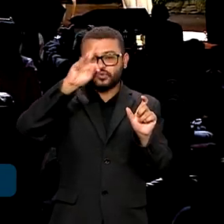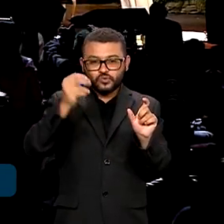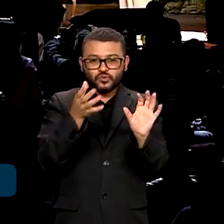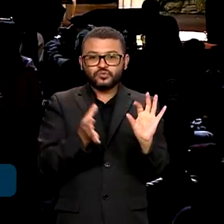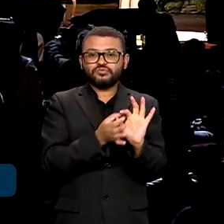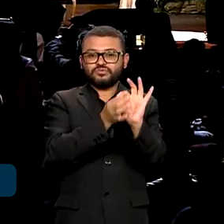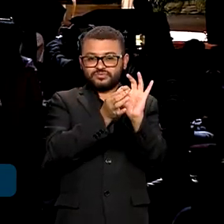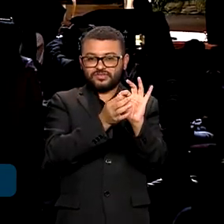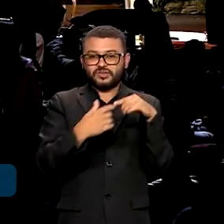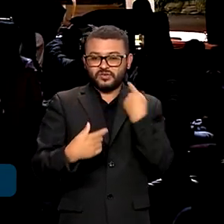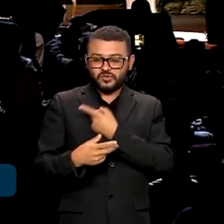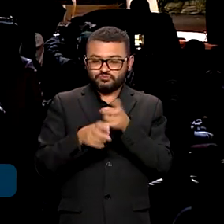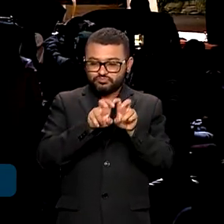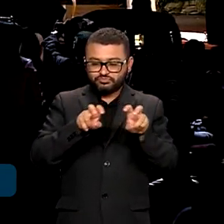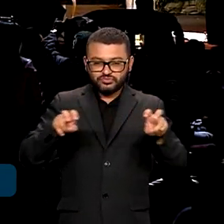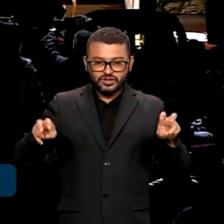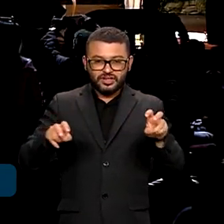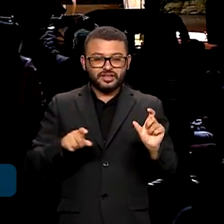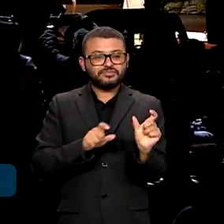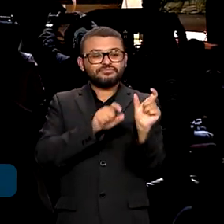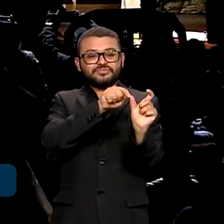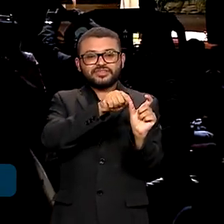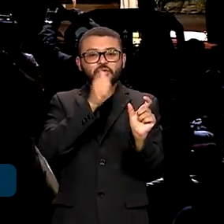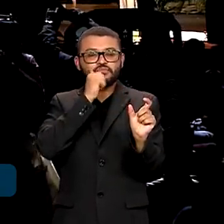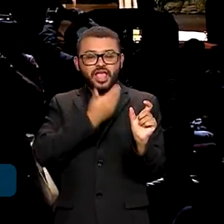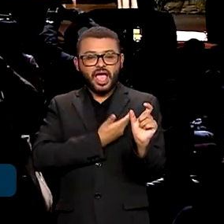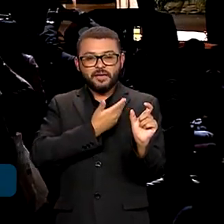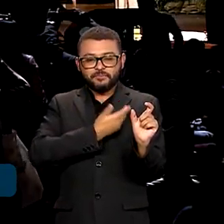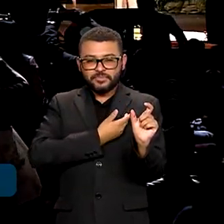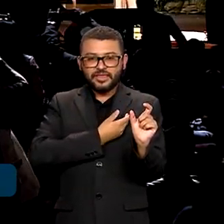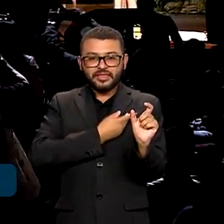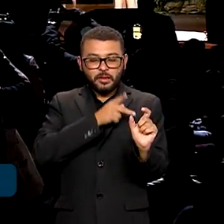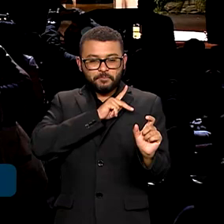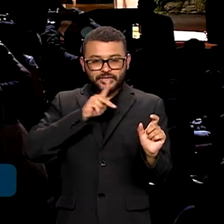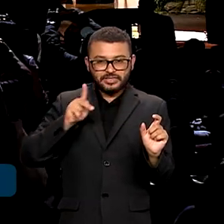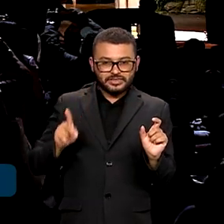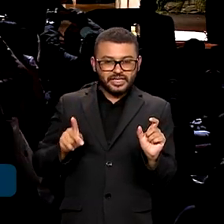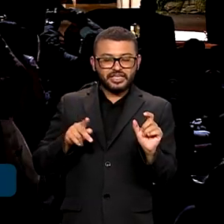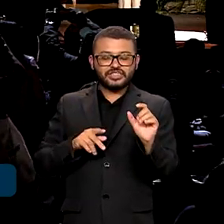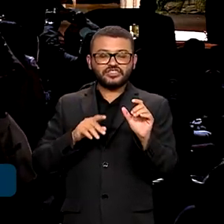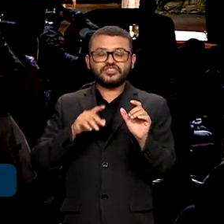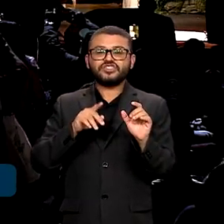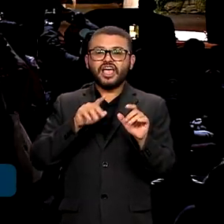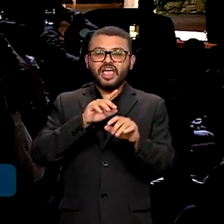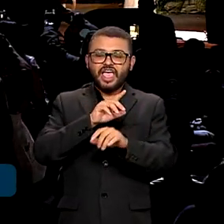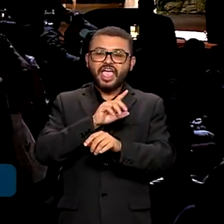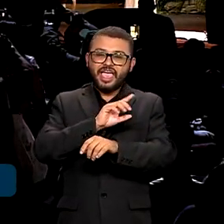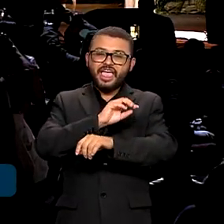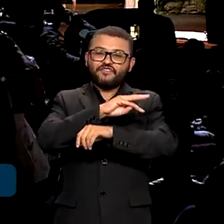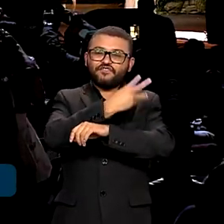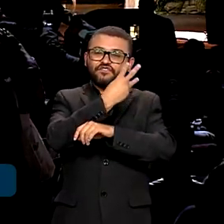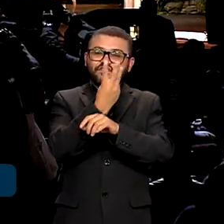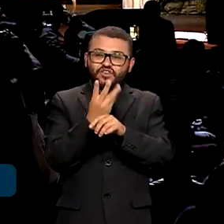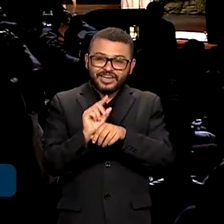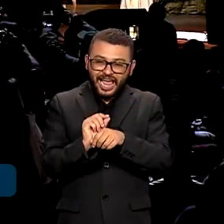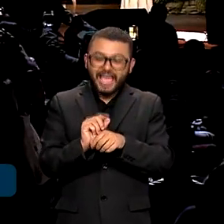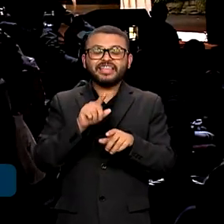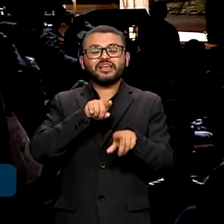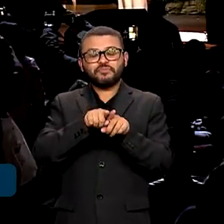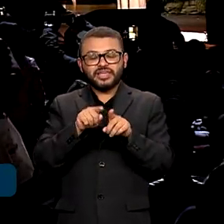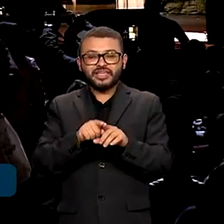estão no dispositivo de honra, que é a minha querida amiga, presidente da FUNAI, Joênia Yapichana, que